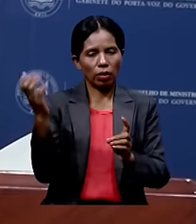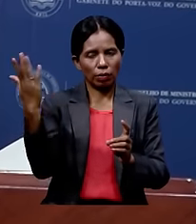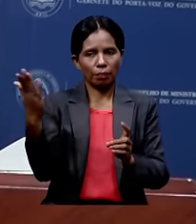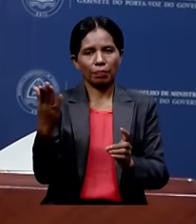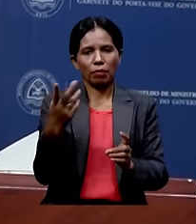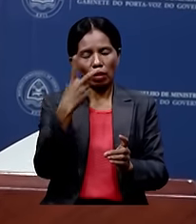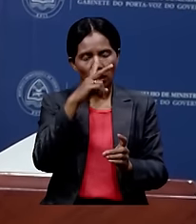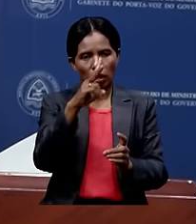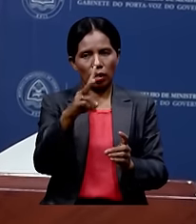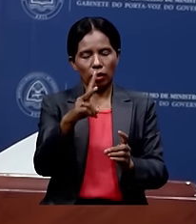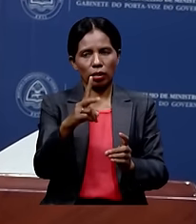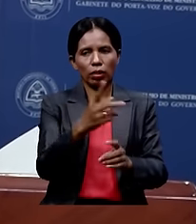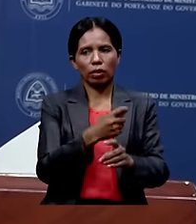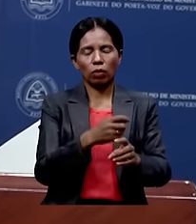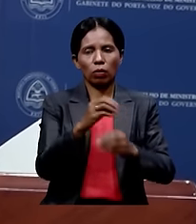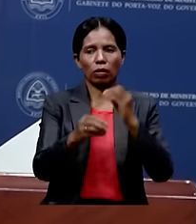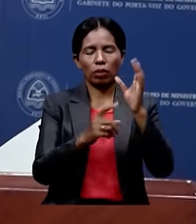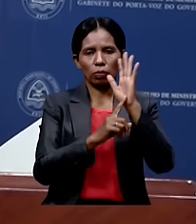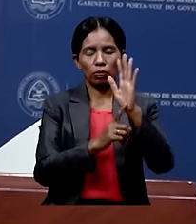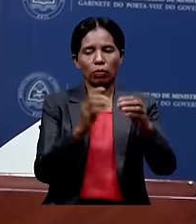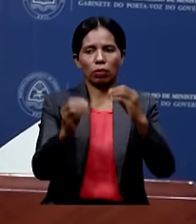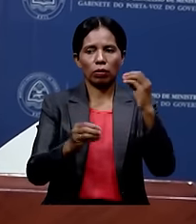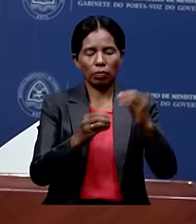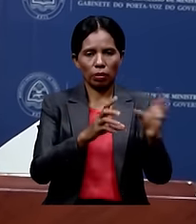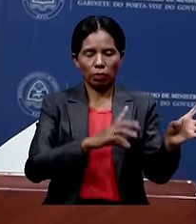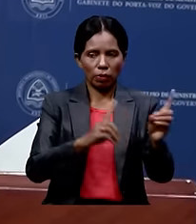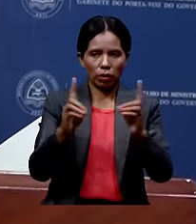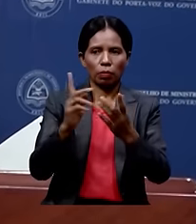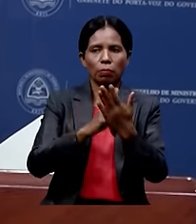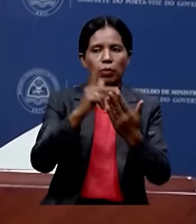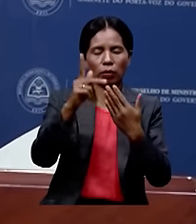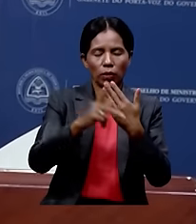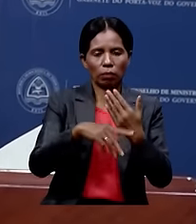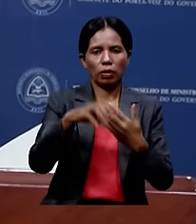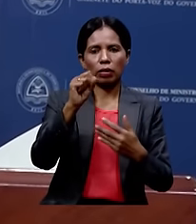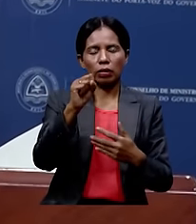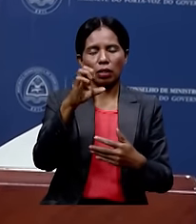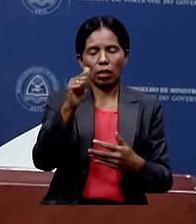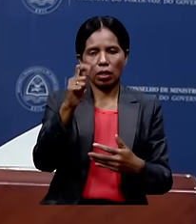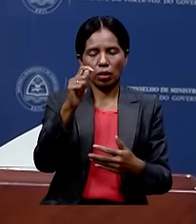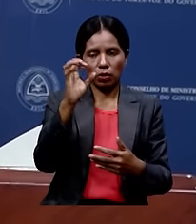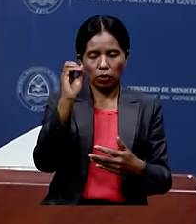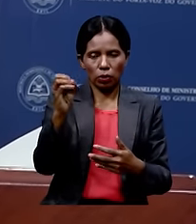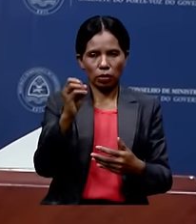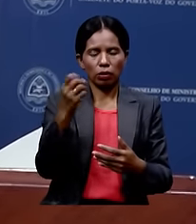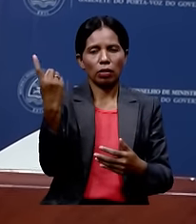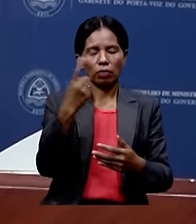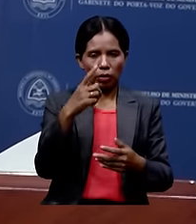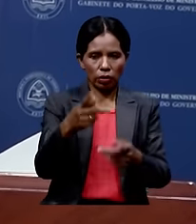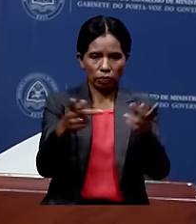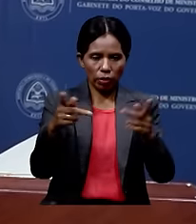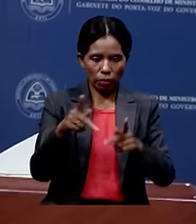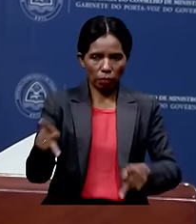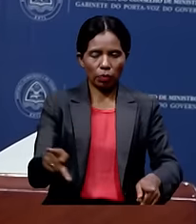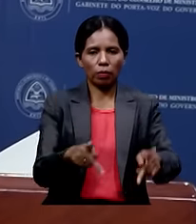atualiza pontos situação sobre implementação do programa, neve que mantém ordem pública, espaço público, neve